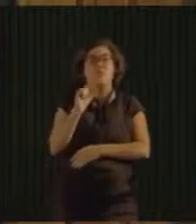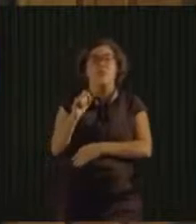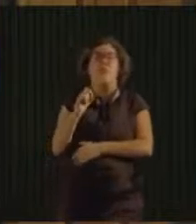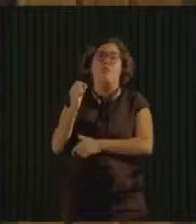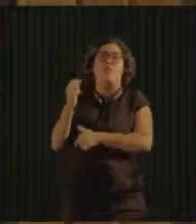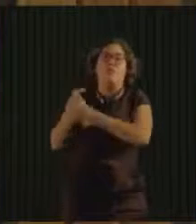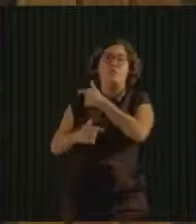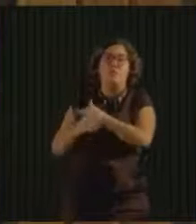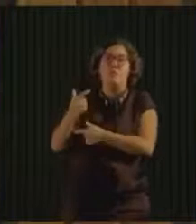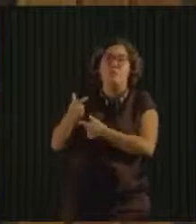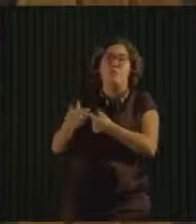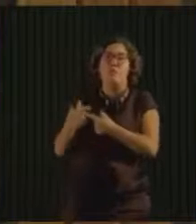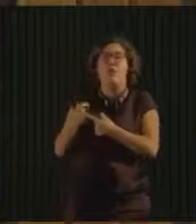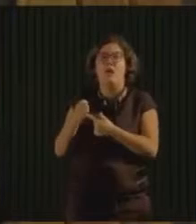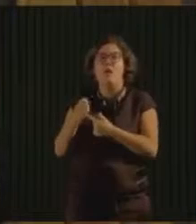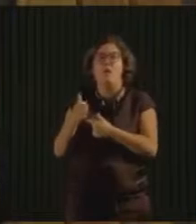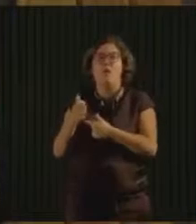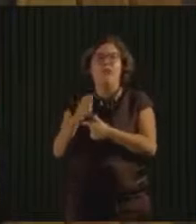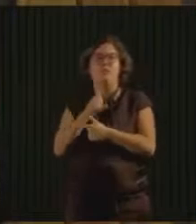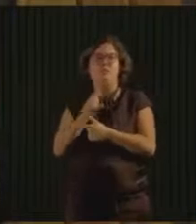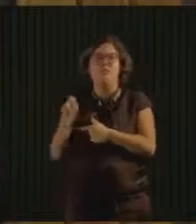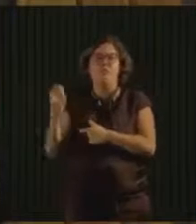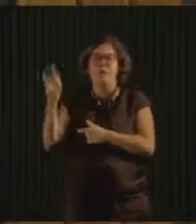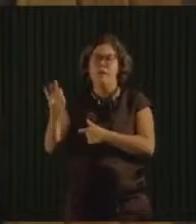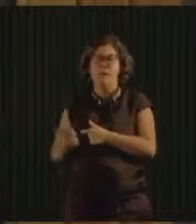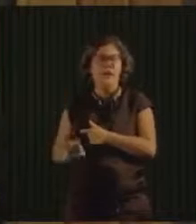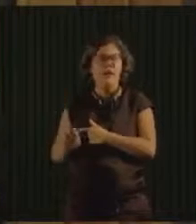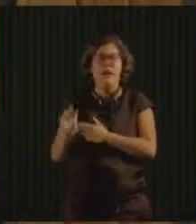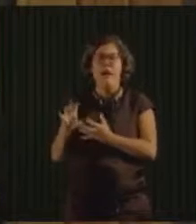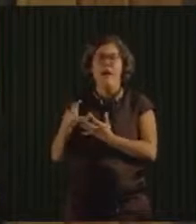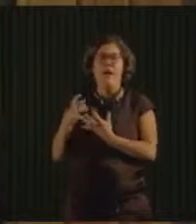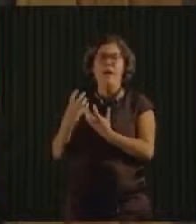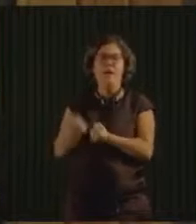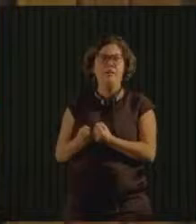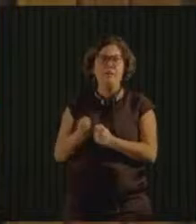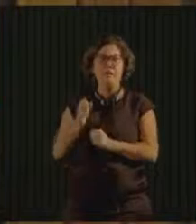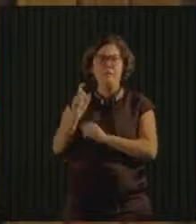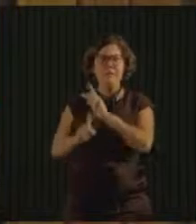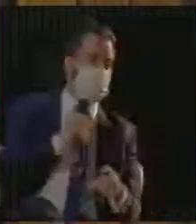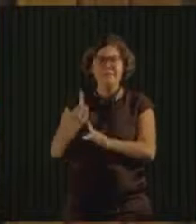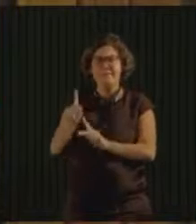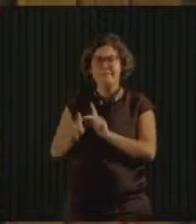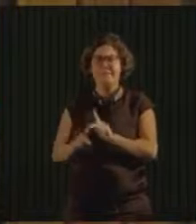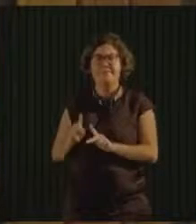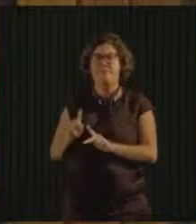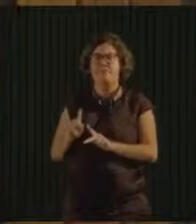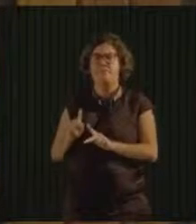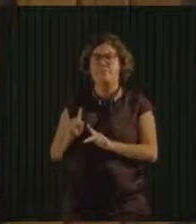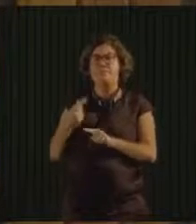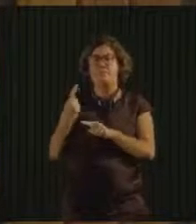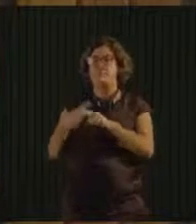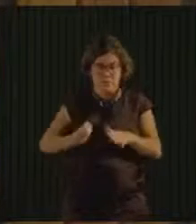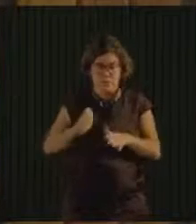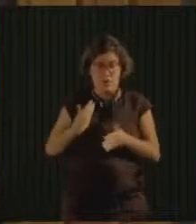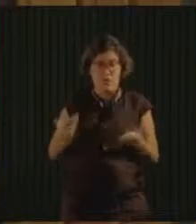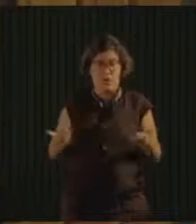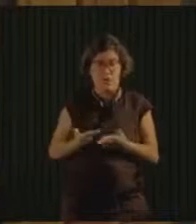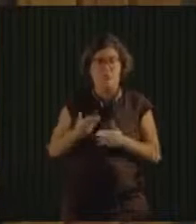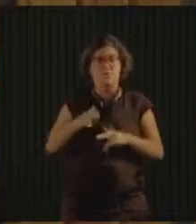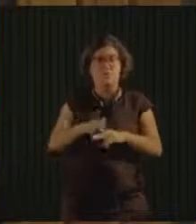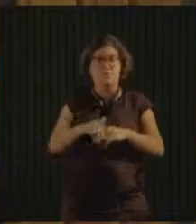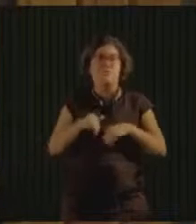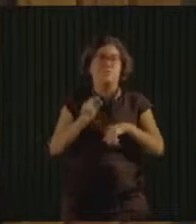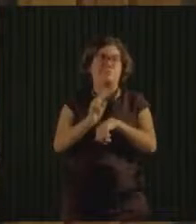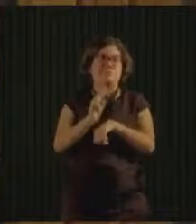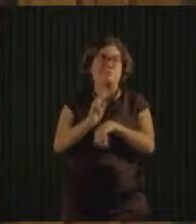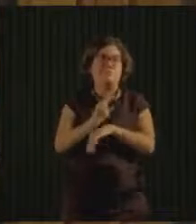adesão praticamente unânime de toda a população noronhense, porque da